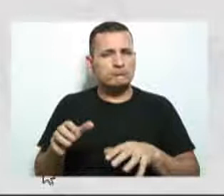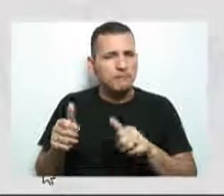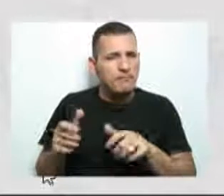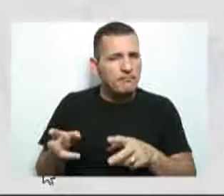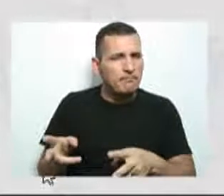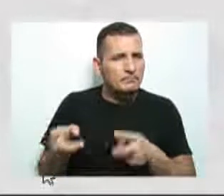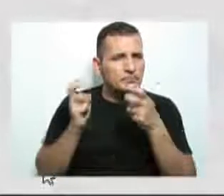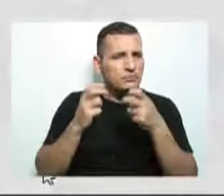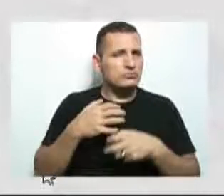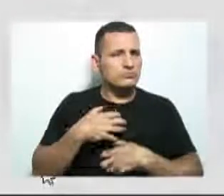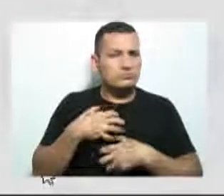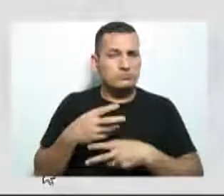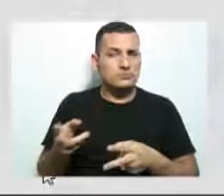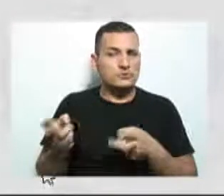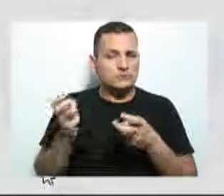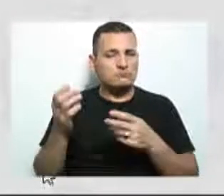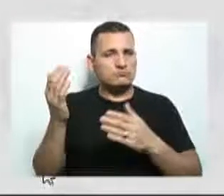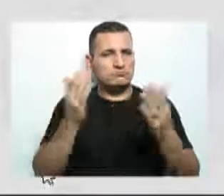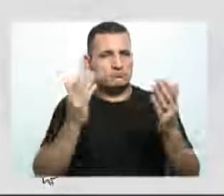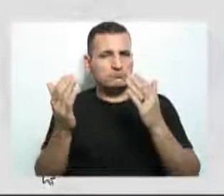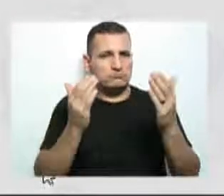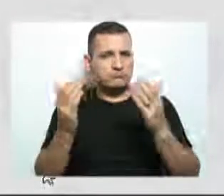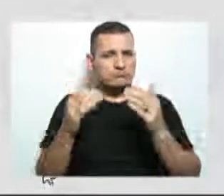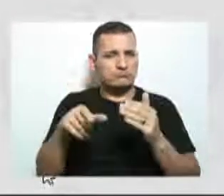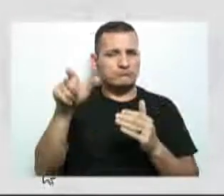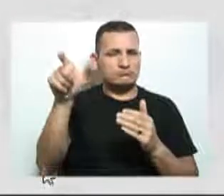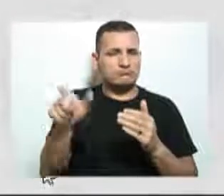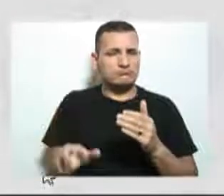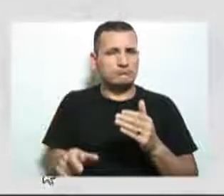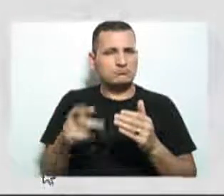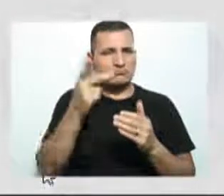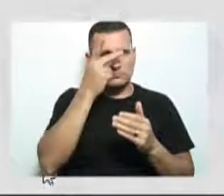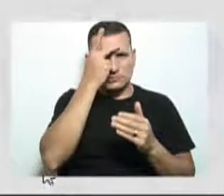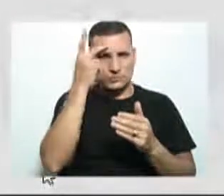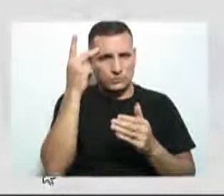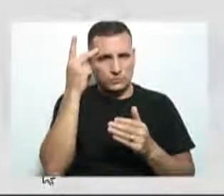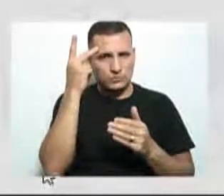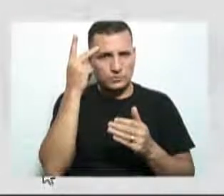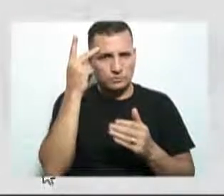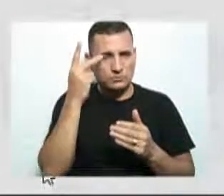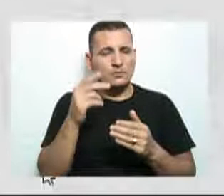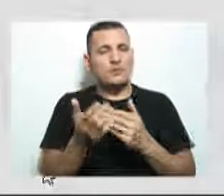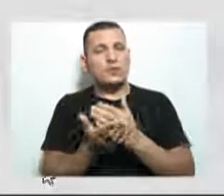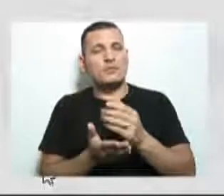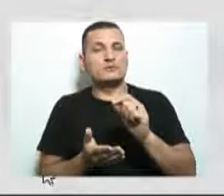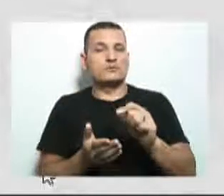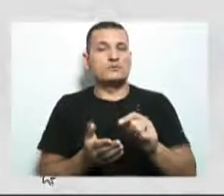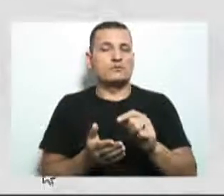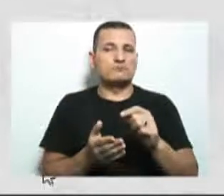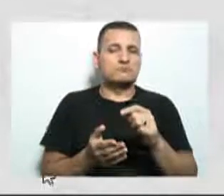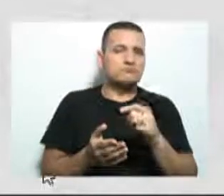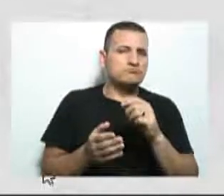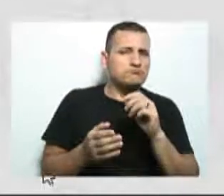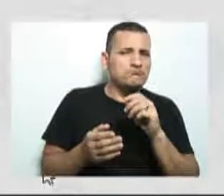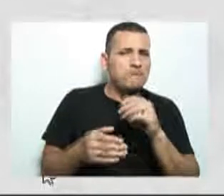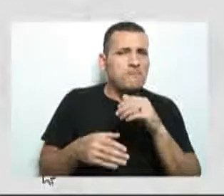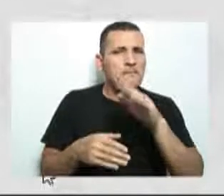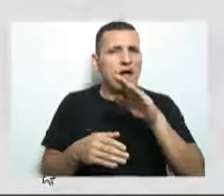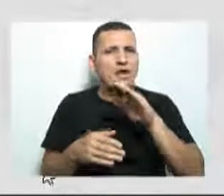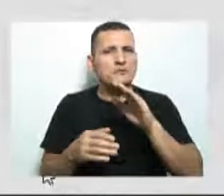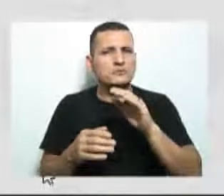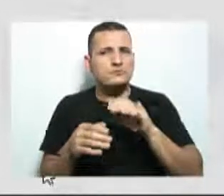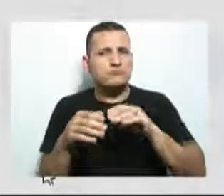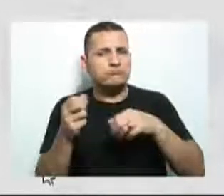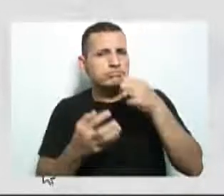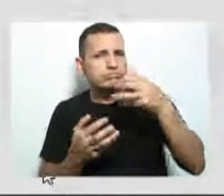você realmente analisar melhor a pessoa, se posicionará mais na defensiva ou na ofensiva.